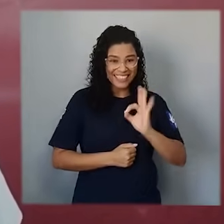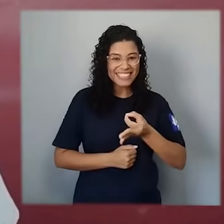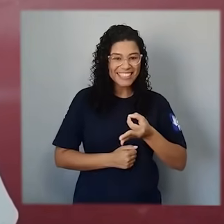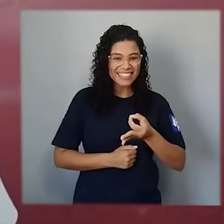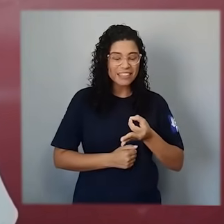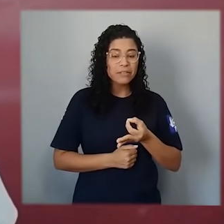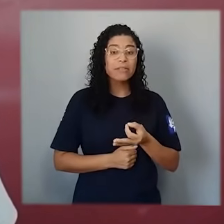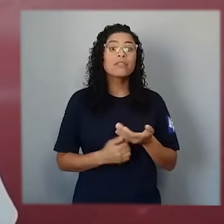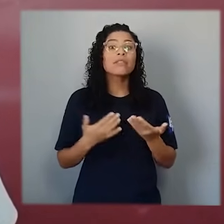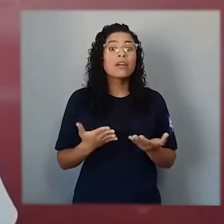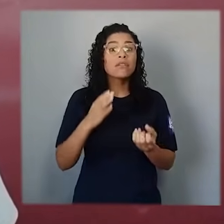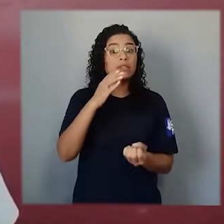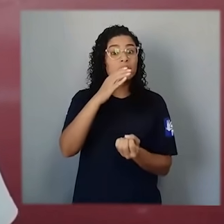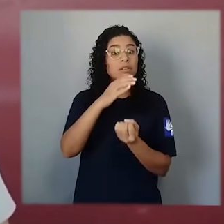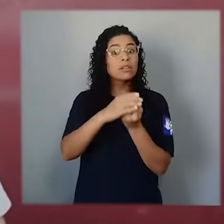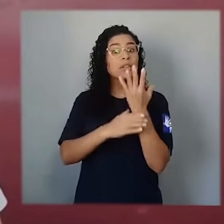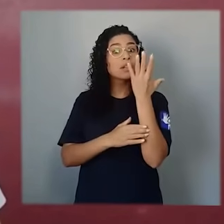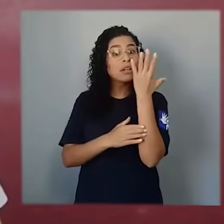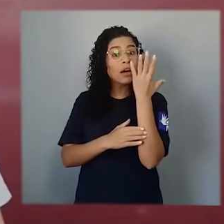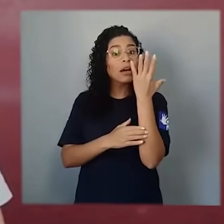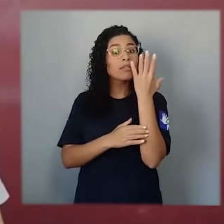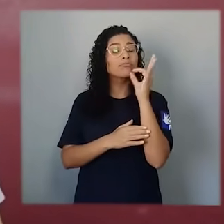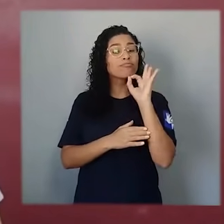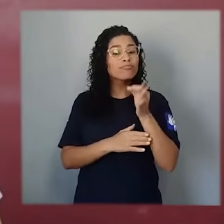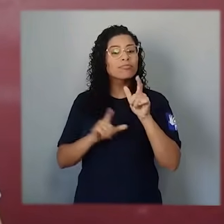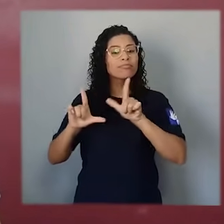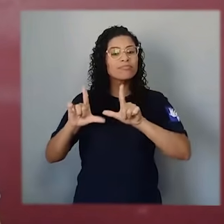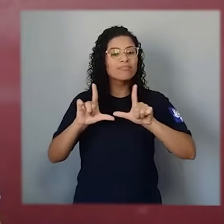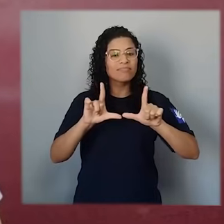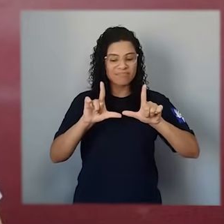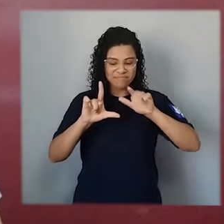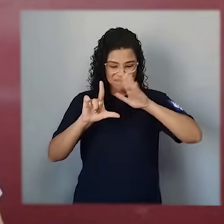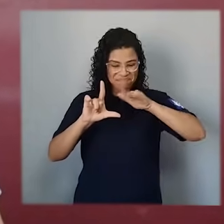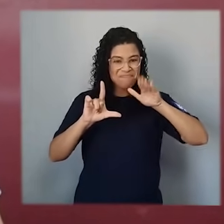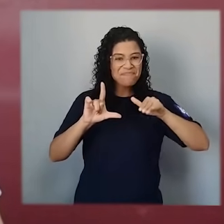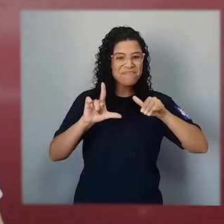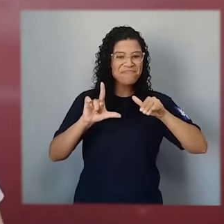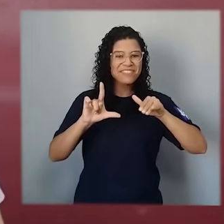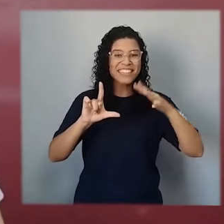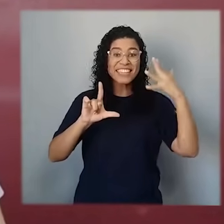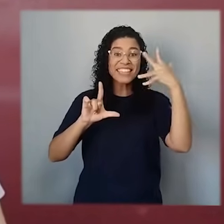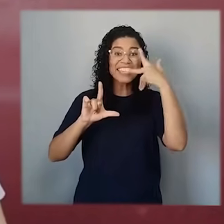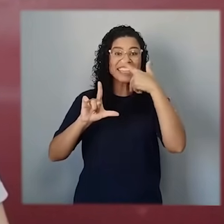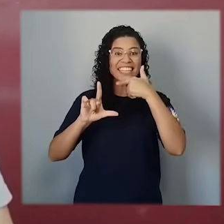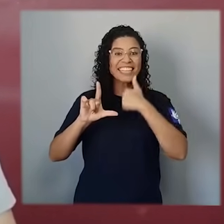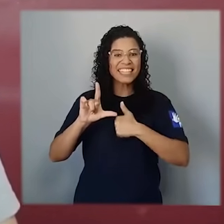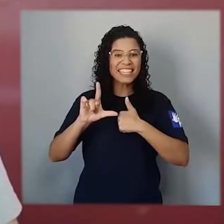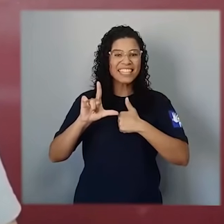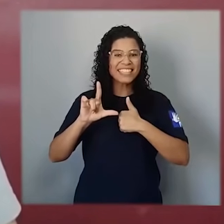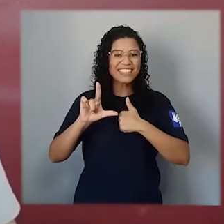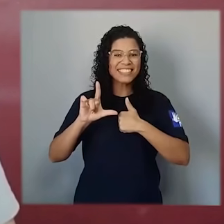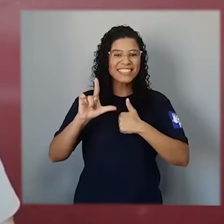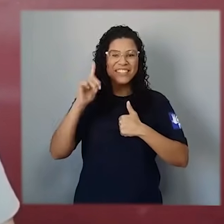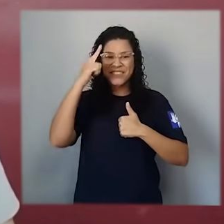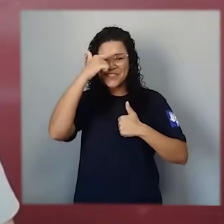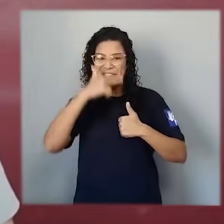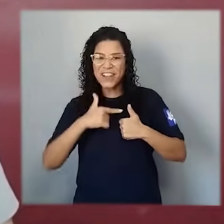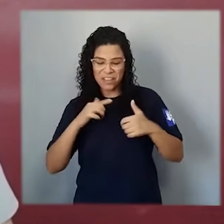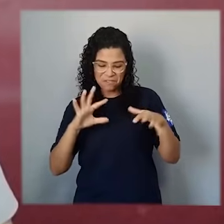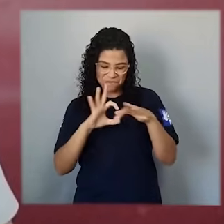E aí assim vocês vão criar a obra inédita da categoria